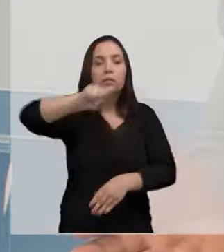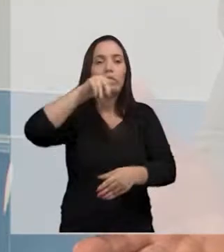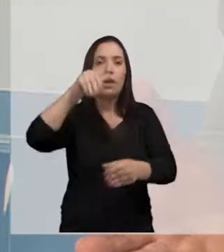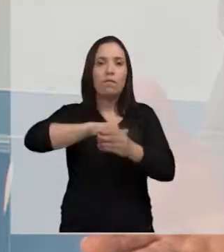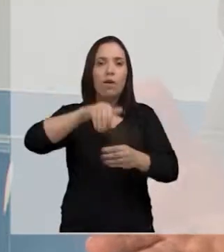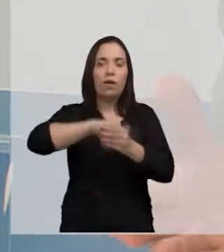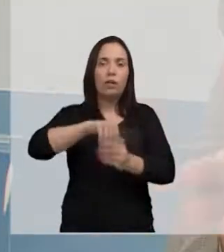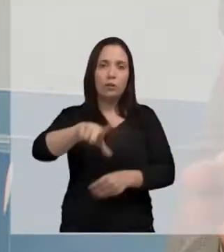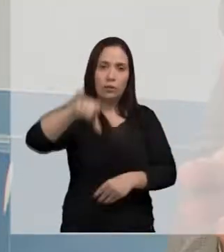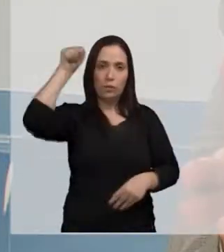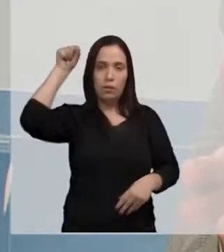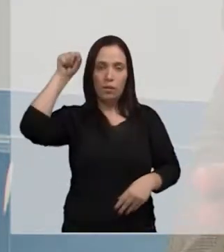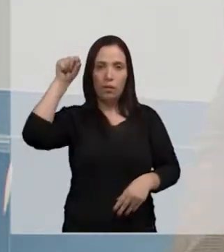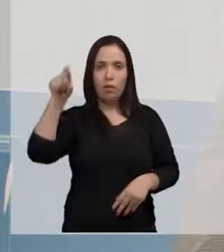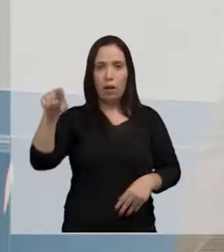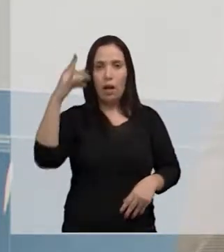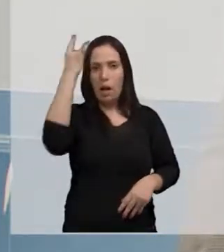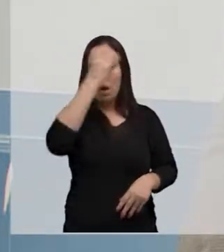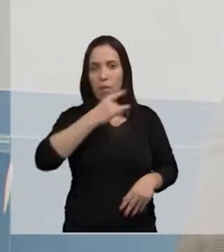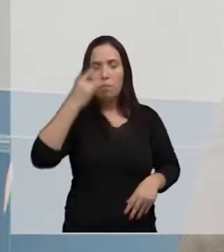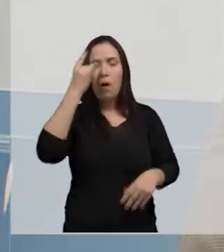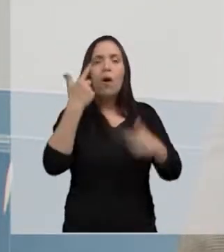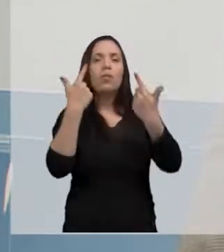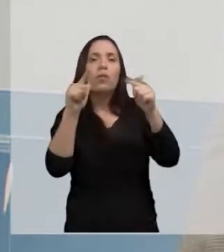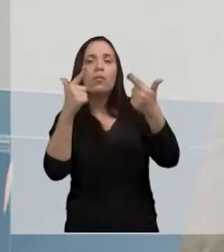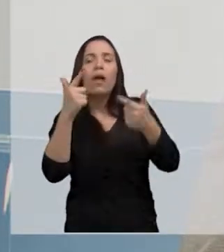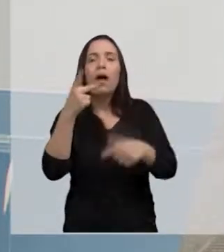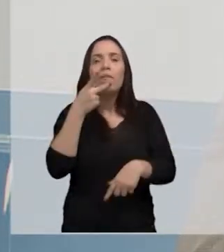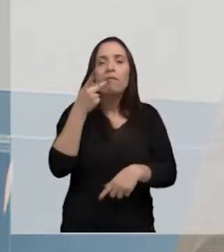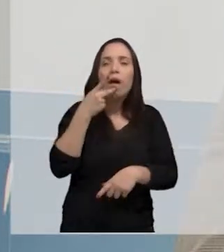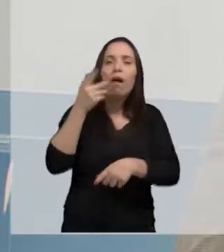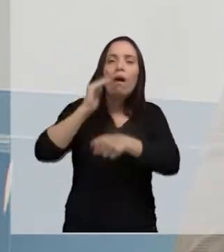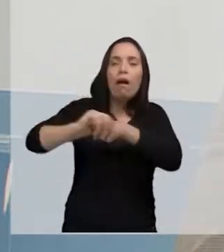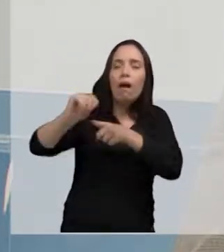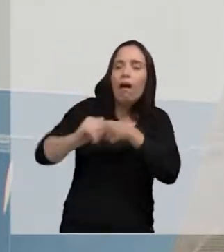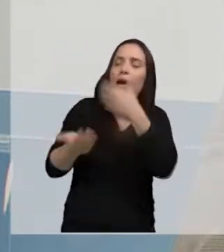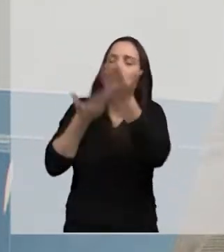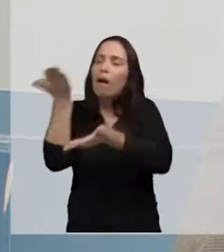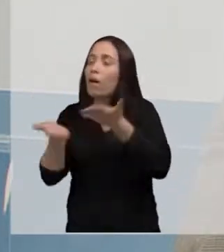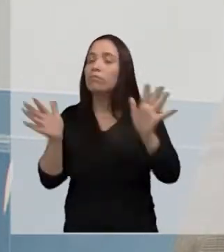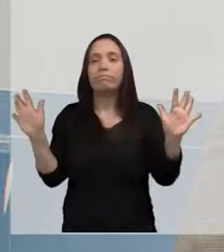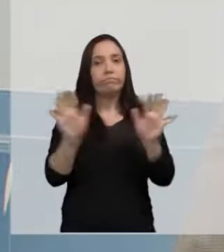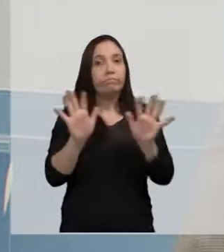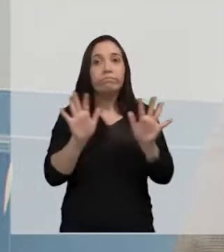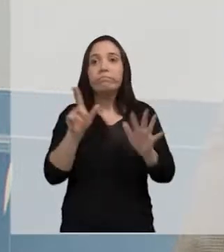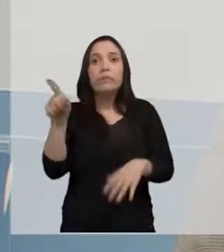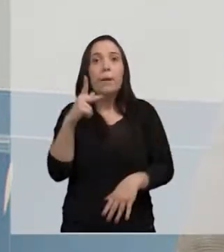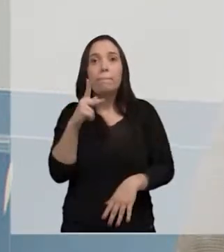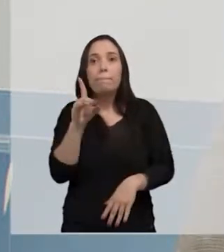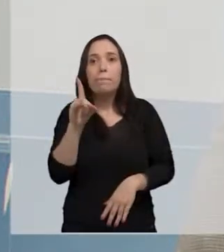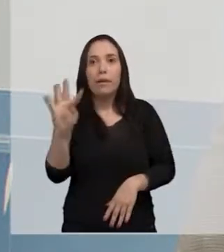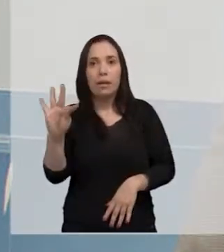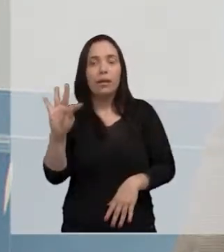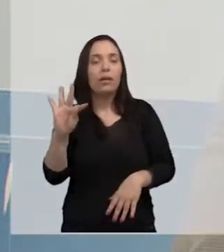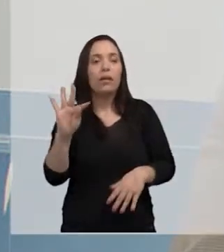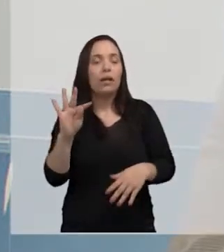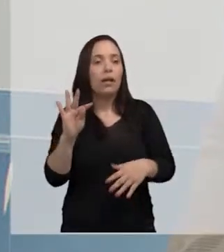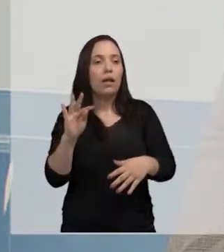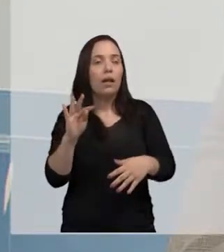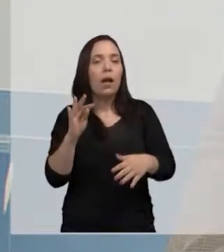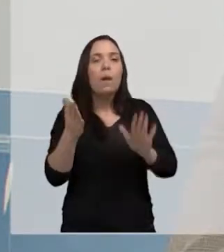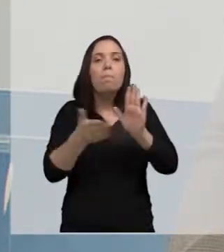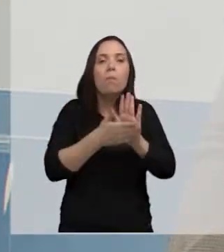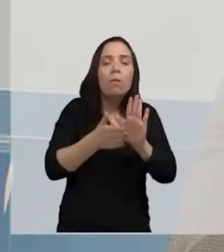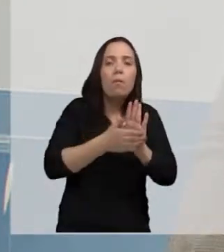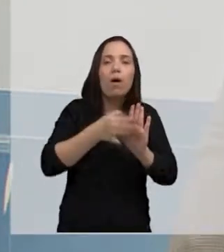adversário. Que é o apoio crítico, não avalia o adversário, ou seja, o PDT não contribuiu com o programa do Haddad, o